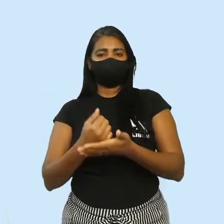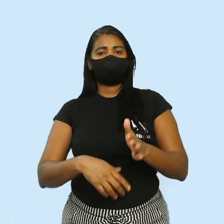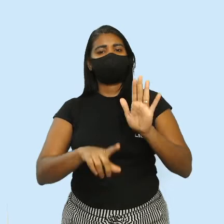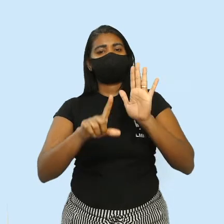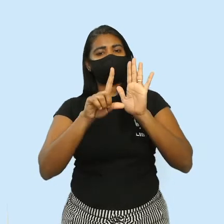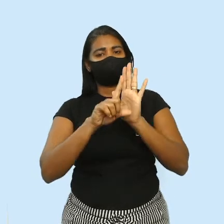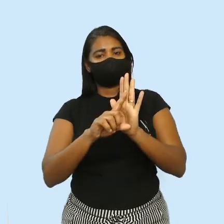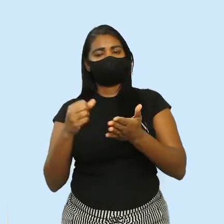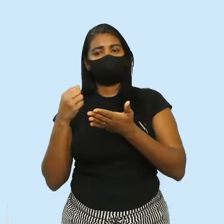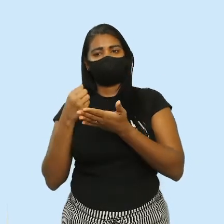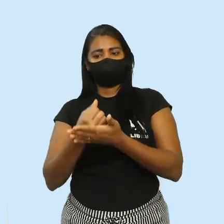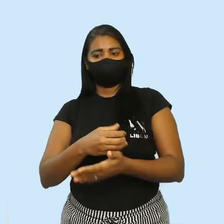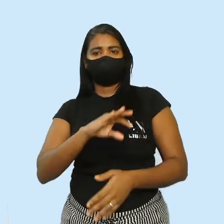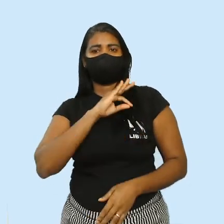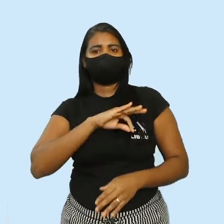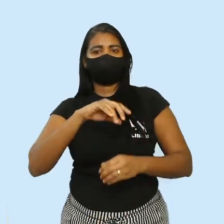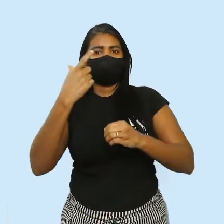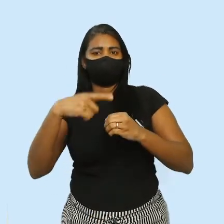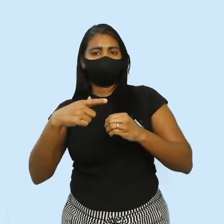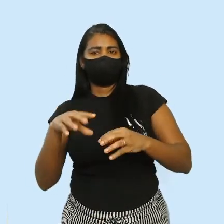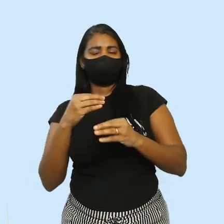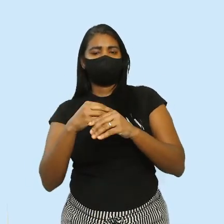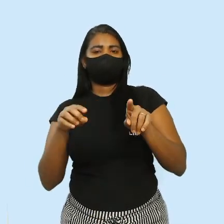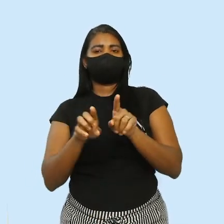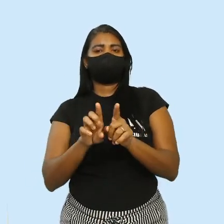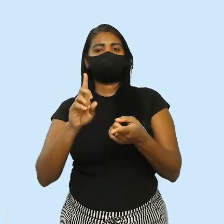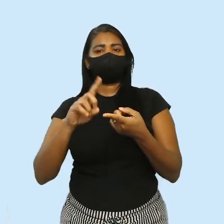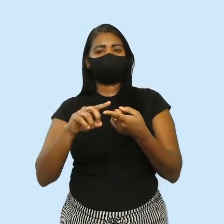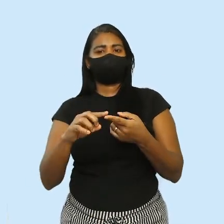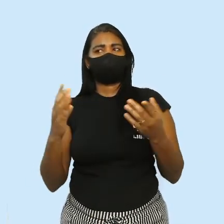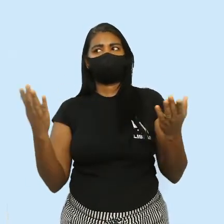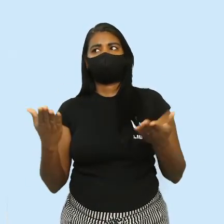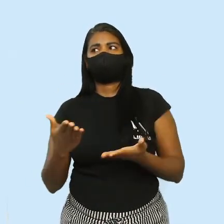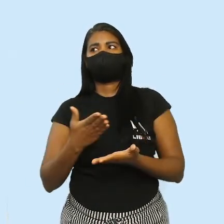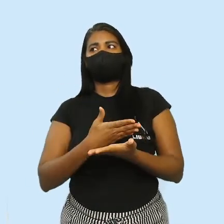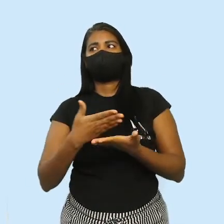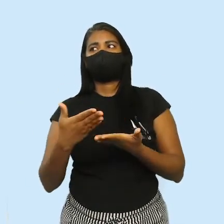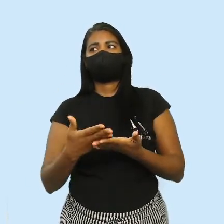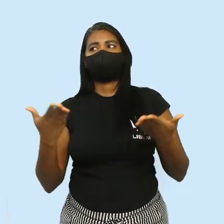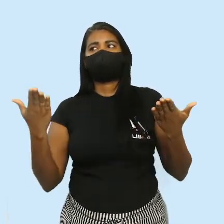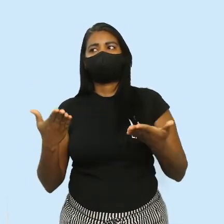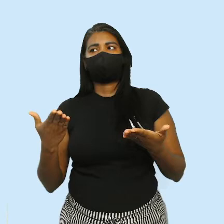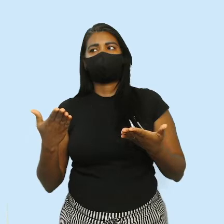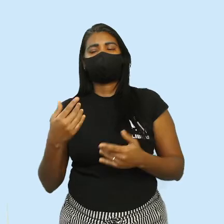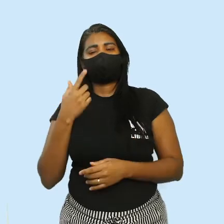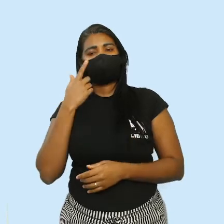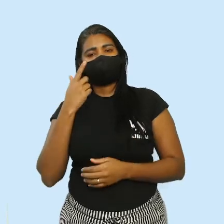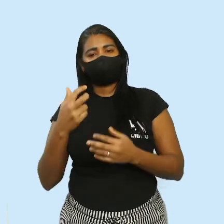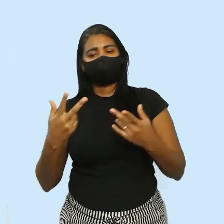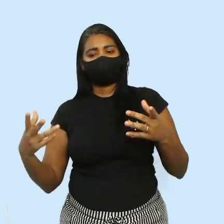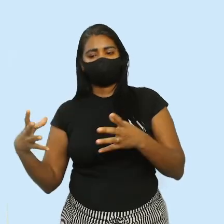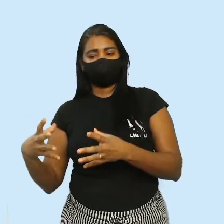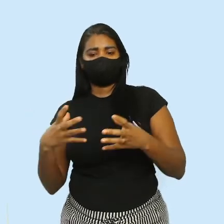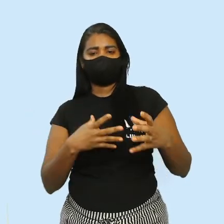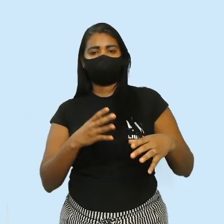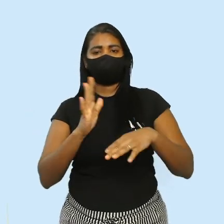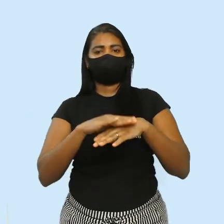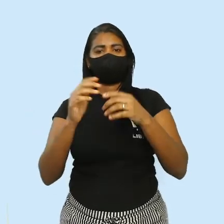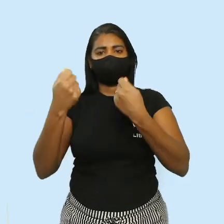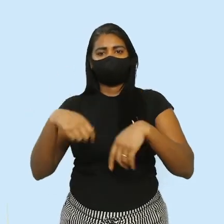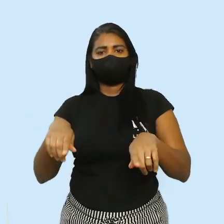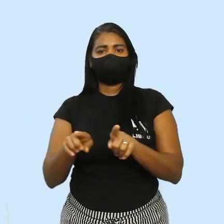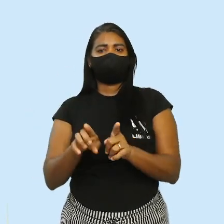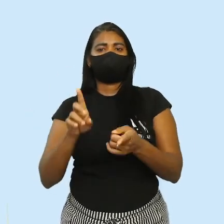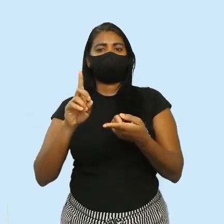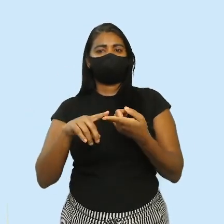gente iniciou a aula já falando. Né? Então, a gente já viu alguns grupos falando sobre essa possibilidade